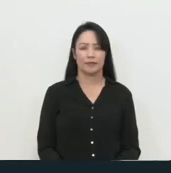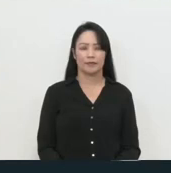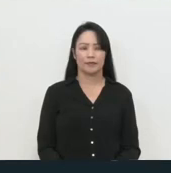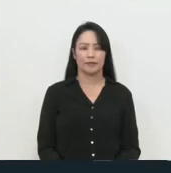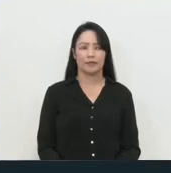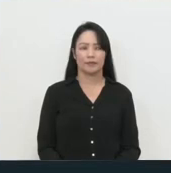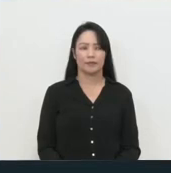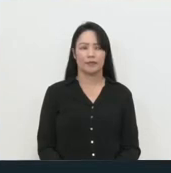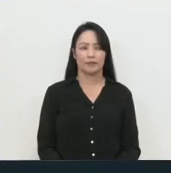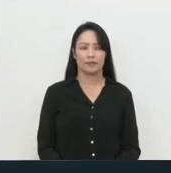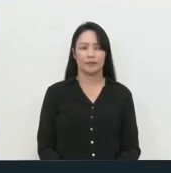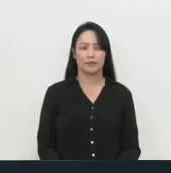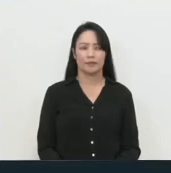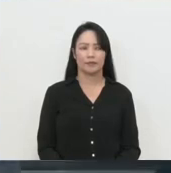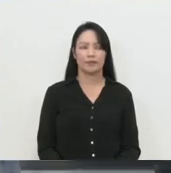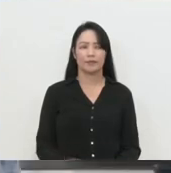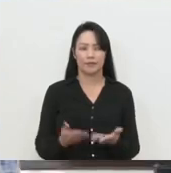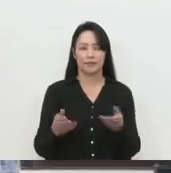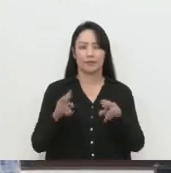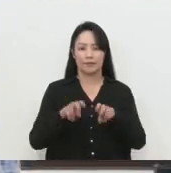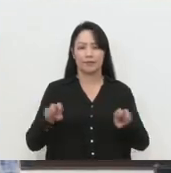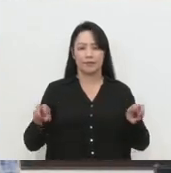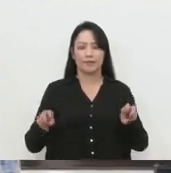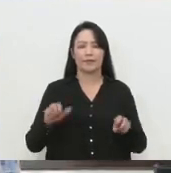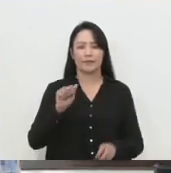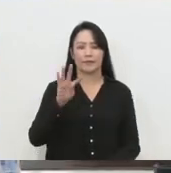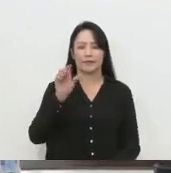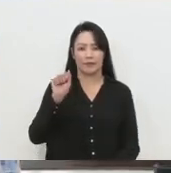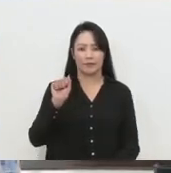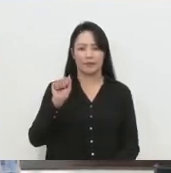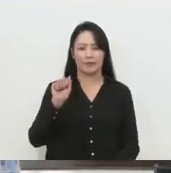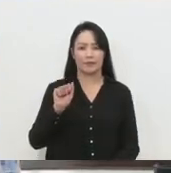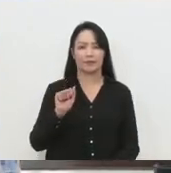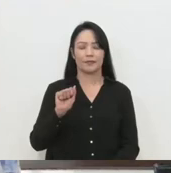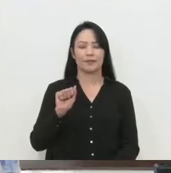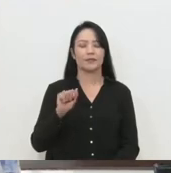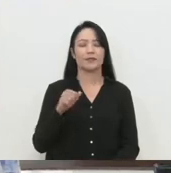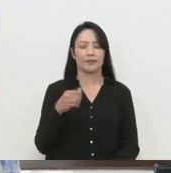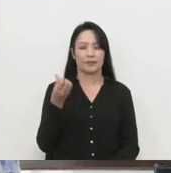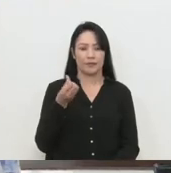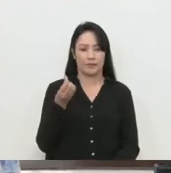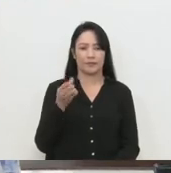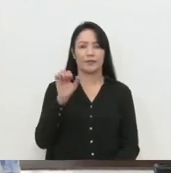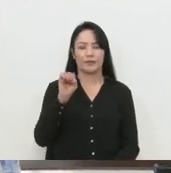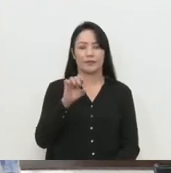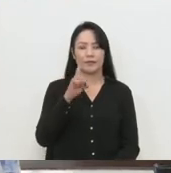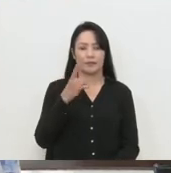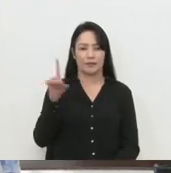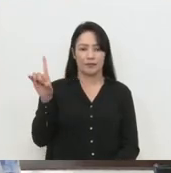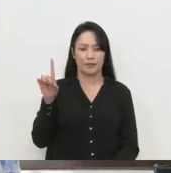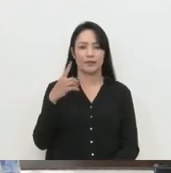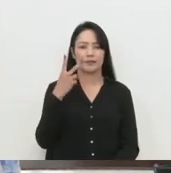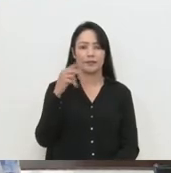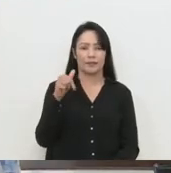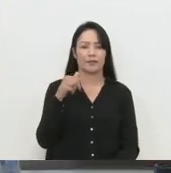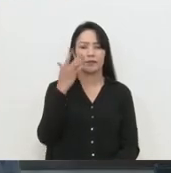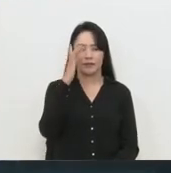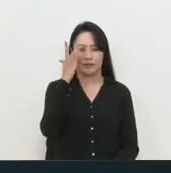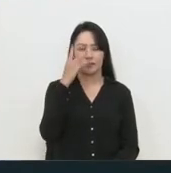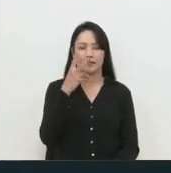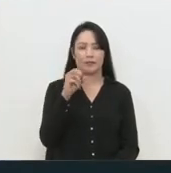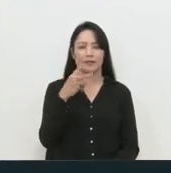contra-se sobre a mesa as atas das seguintes sessões um sexta sessão ordinária de 27 de fevereiro de 2023